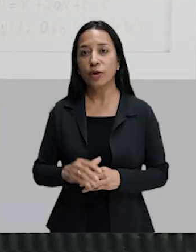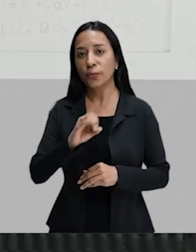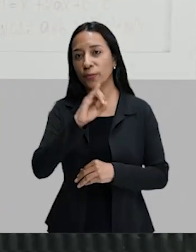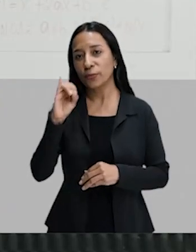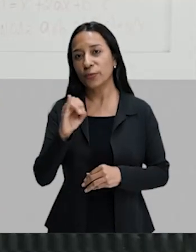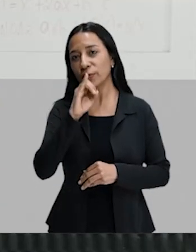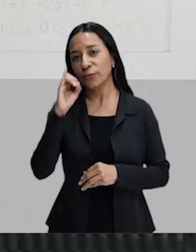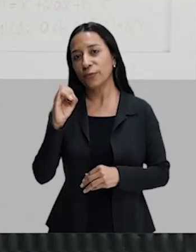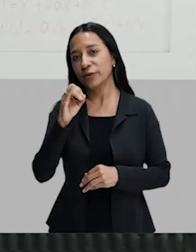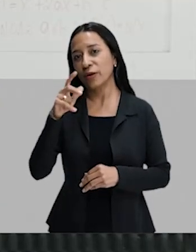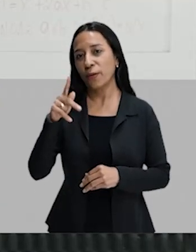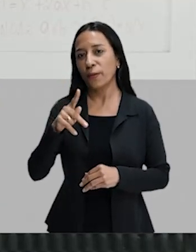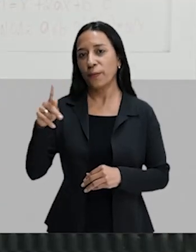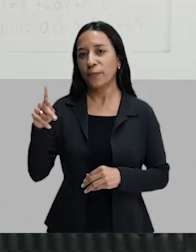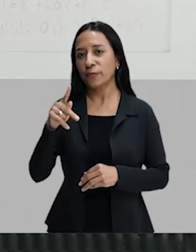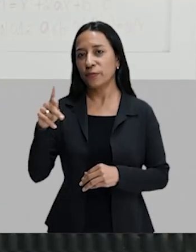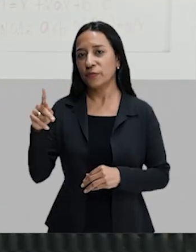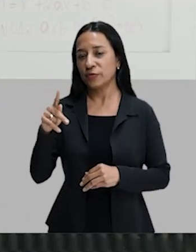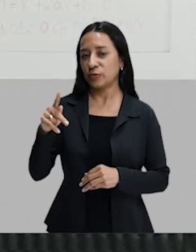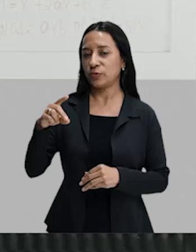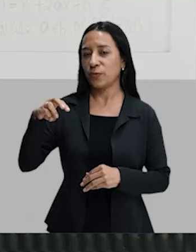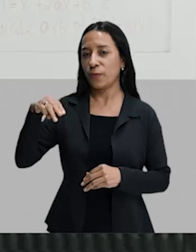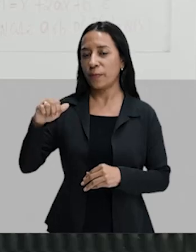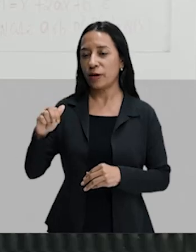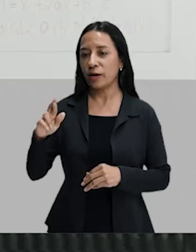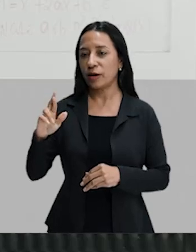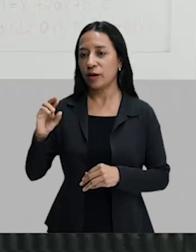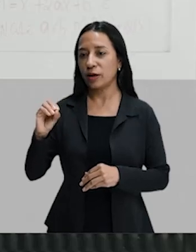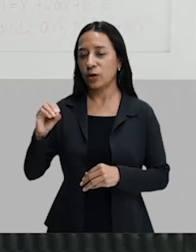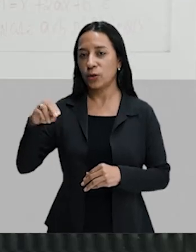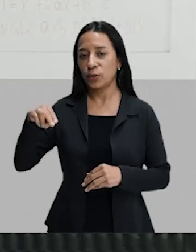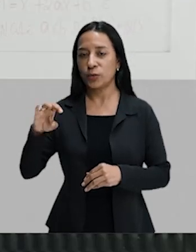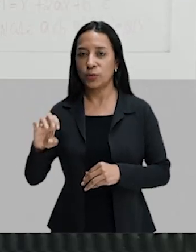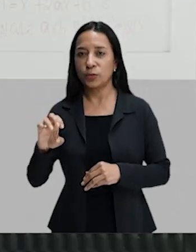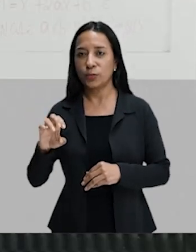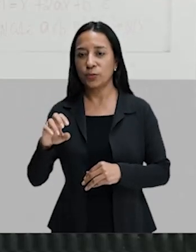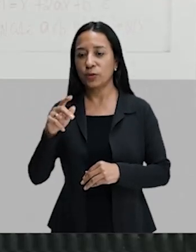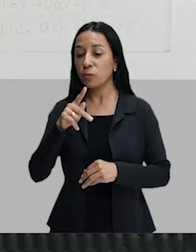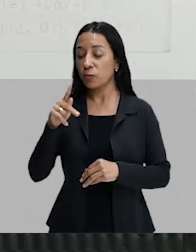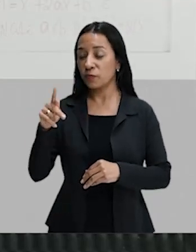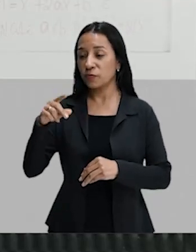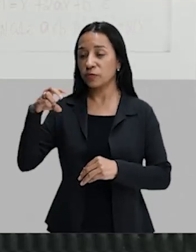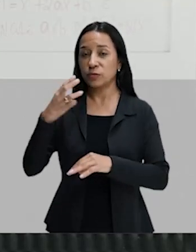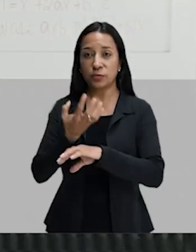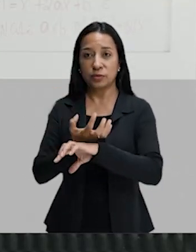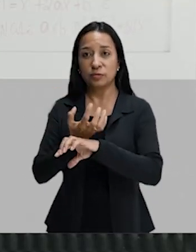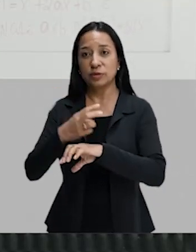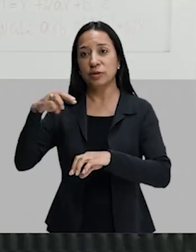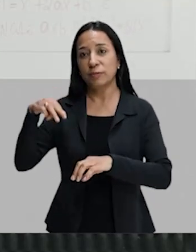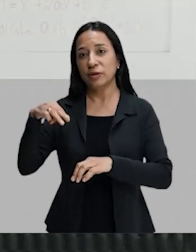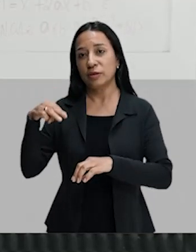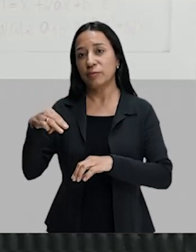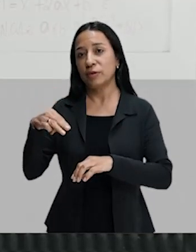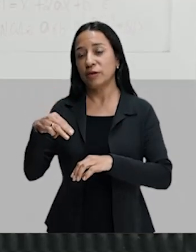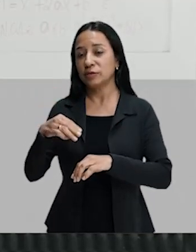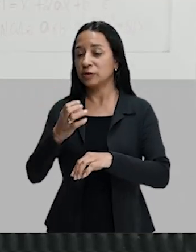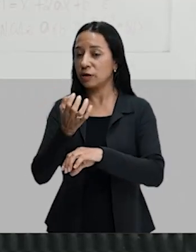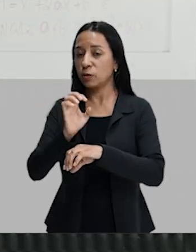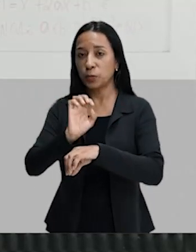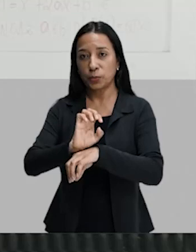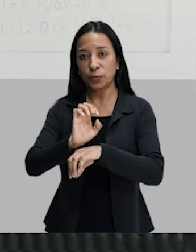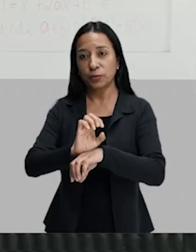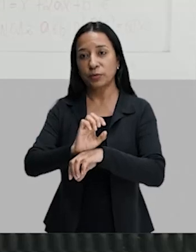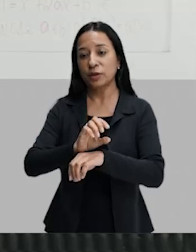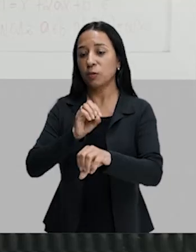Olá pessoal, aqui é o professor Maroni Beck, professor de matemática da Rede Estadual de Ensino do Maranhão. Mais uma vez aqui com vocês na